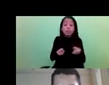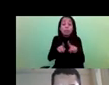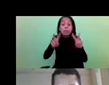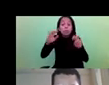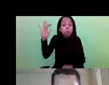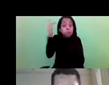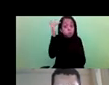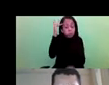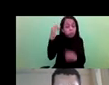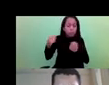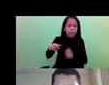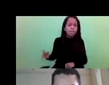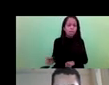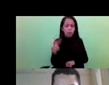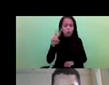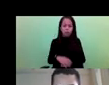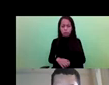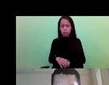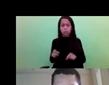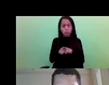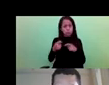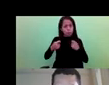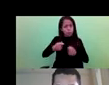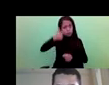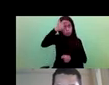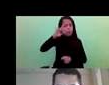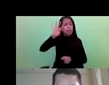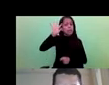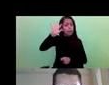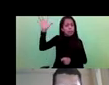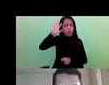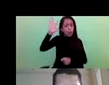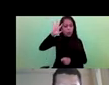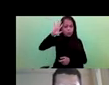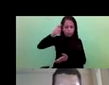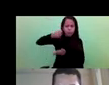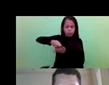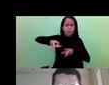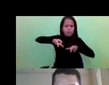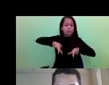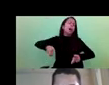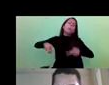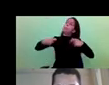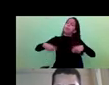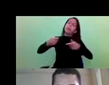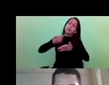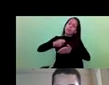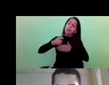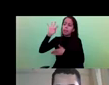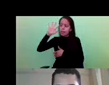o rigor, não só teórico, mas metodológico e prático, em razão